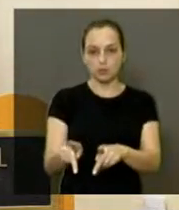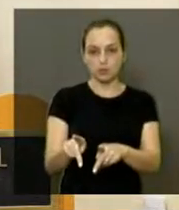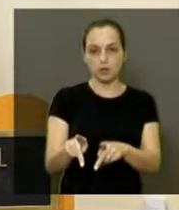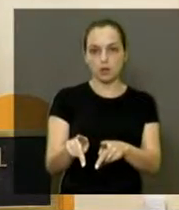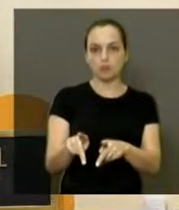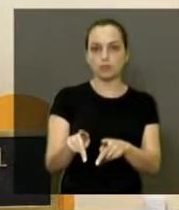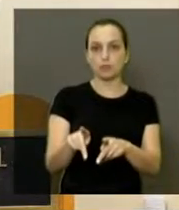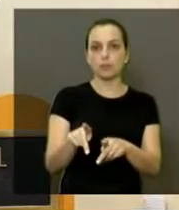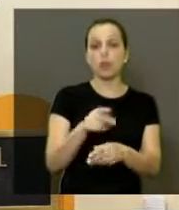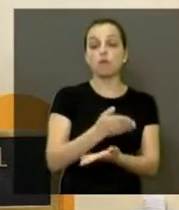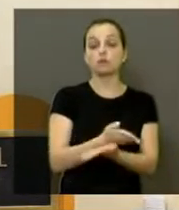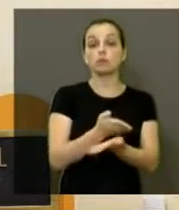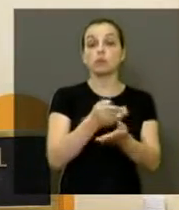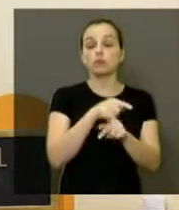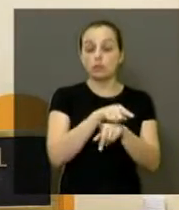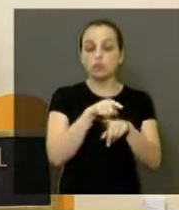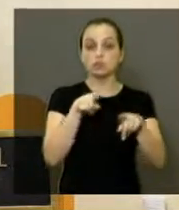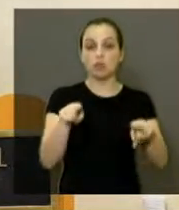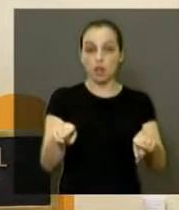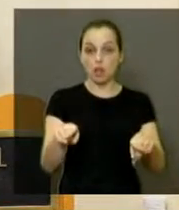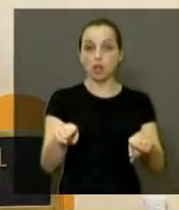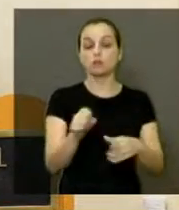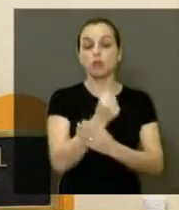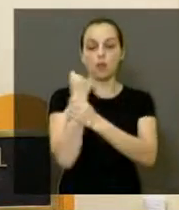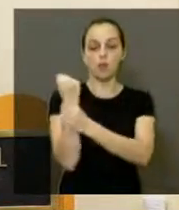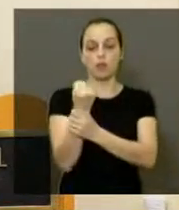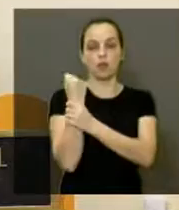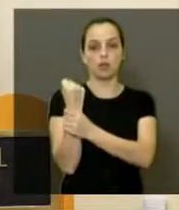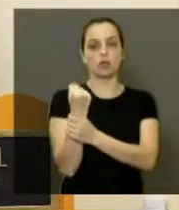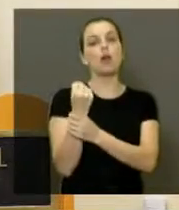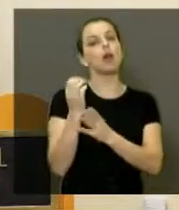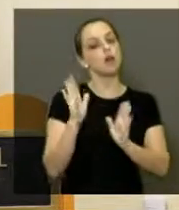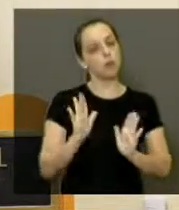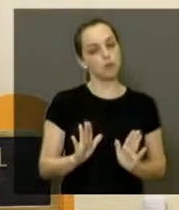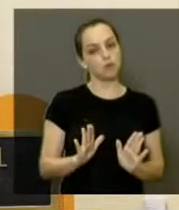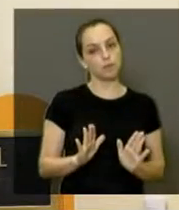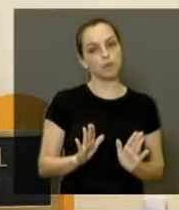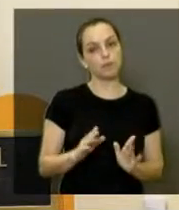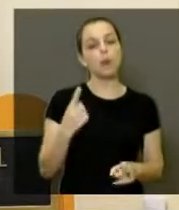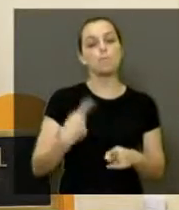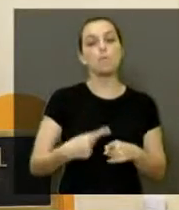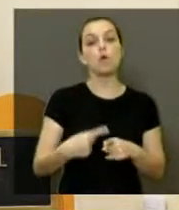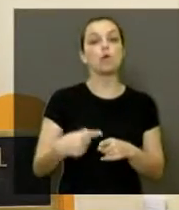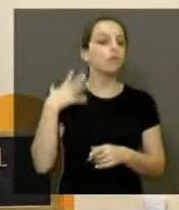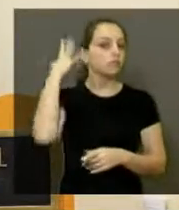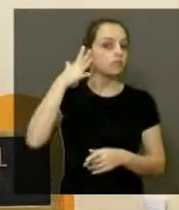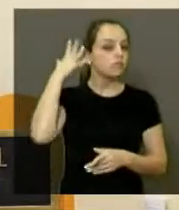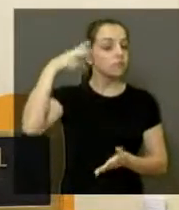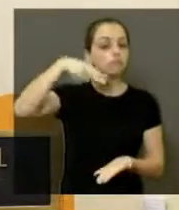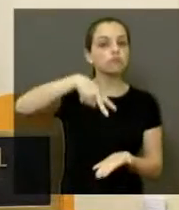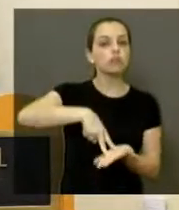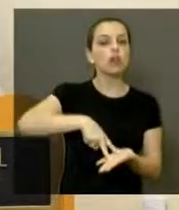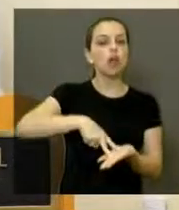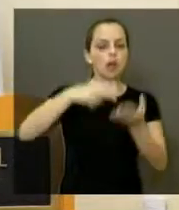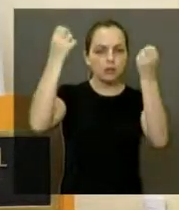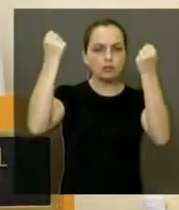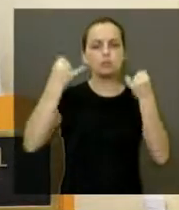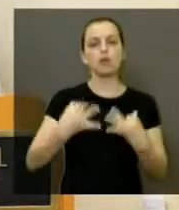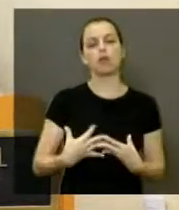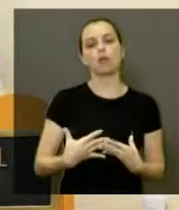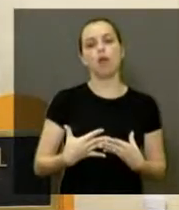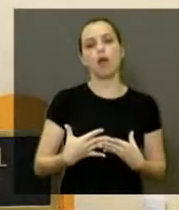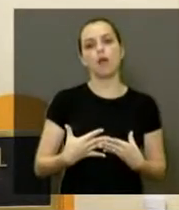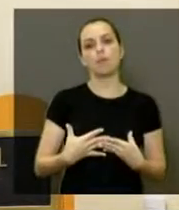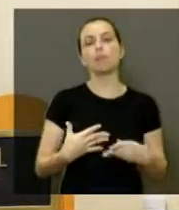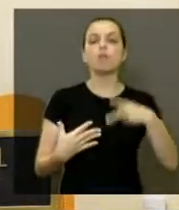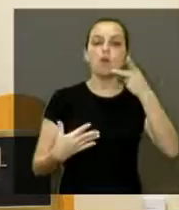Foram vocês que defenderam, vocês. Agora, por que que não vem aqui contar todas as... Falaram do erro